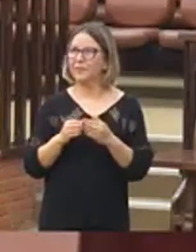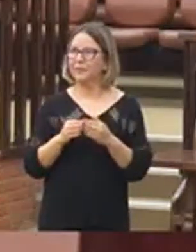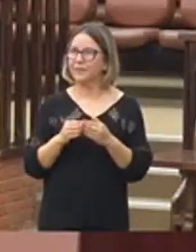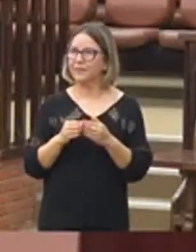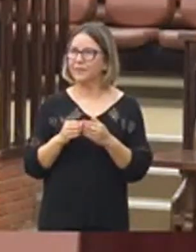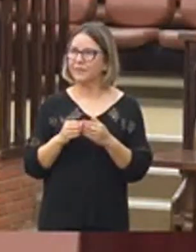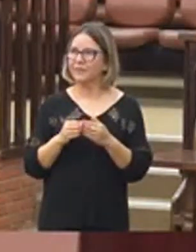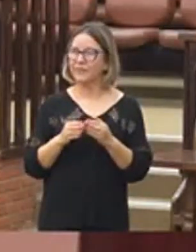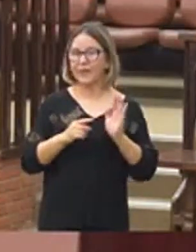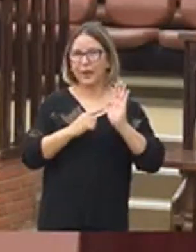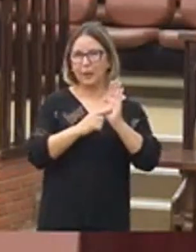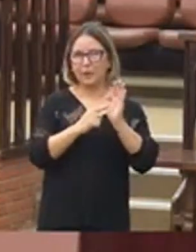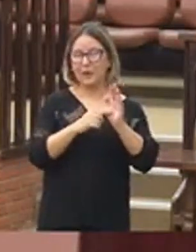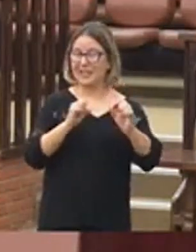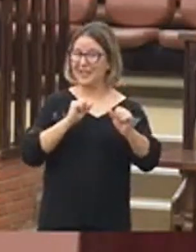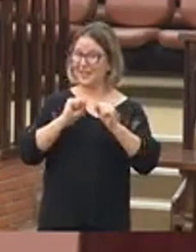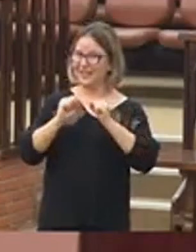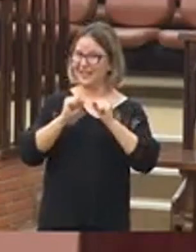o Salmo